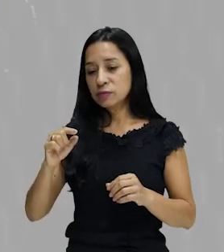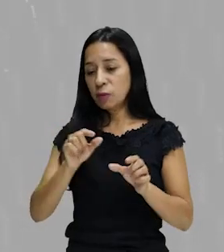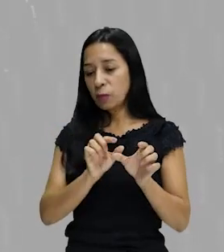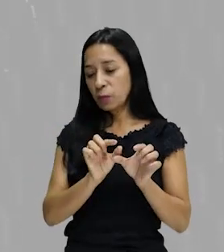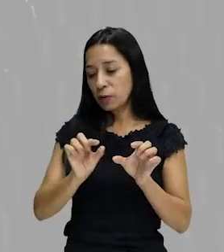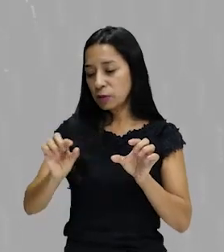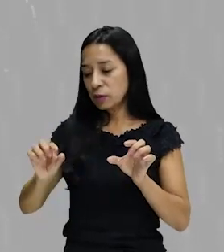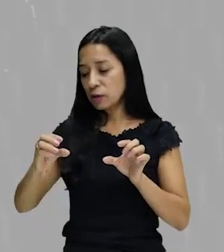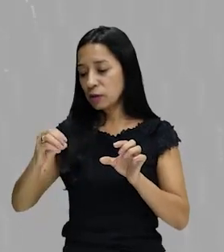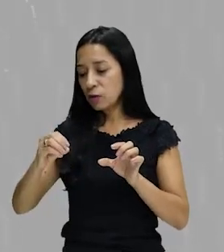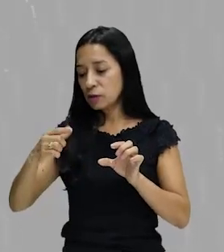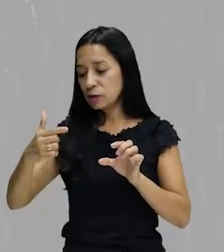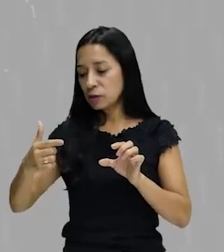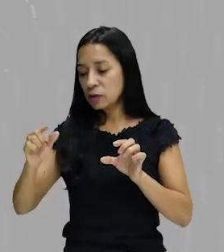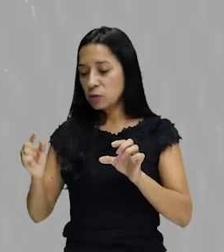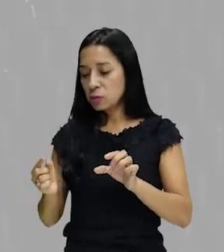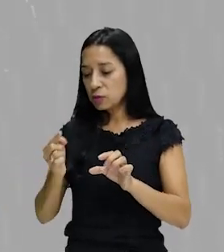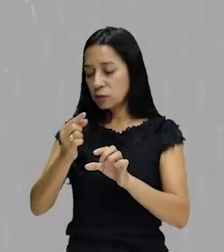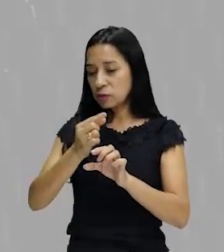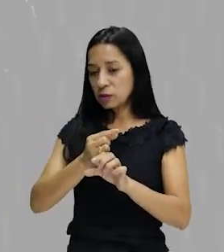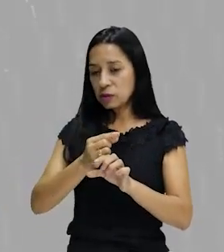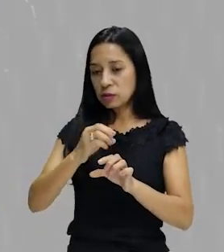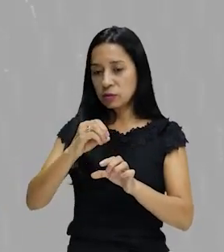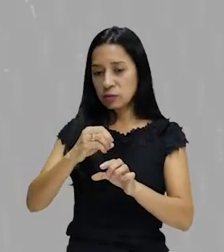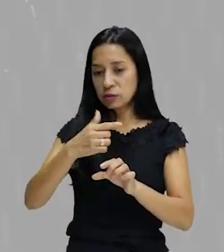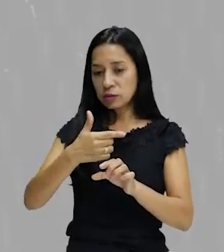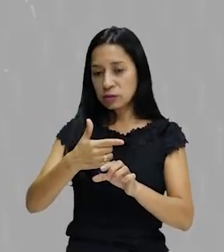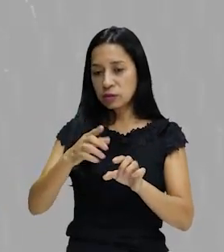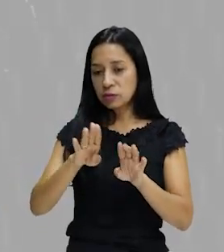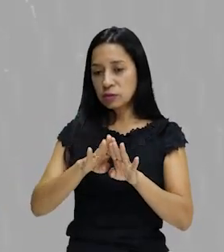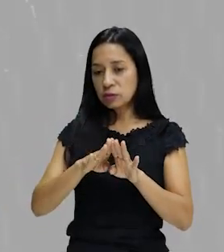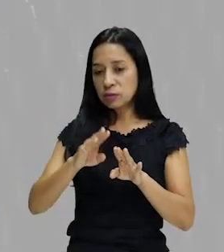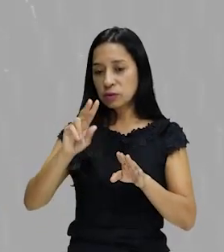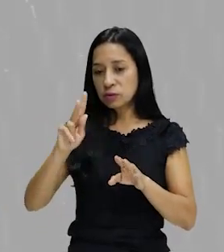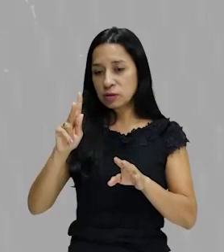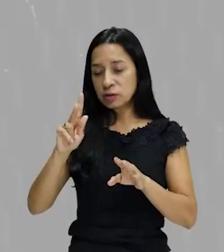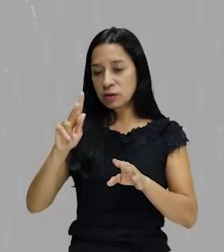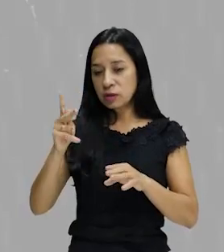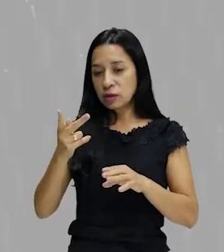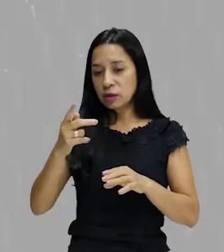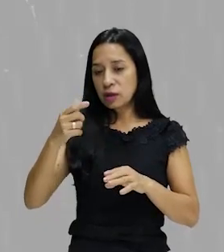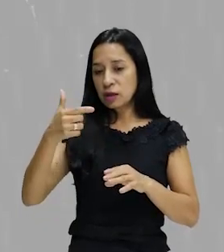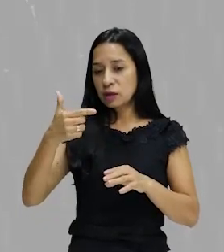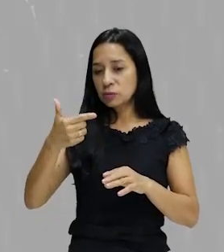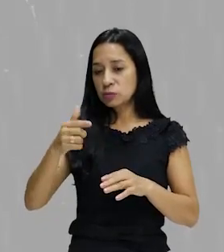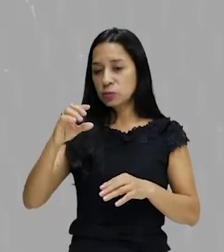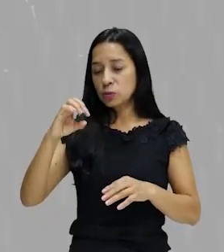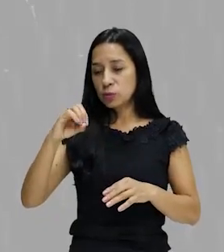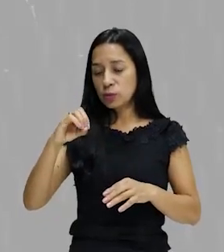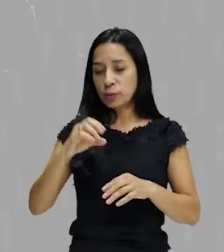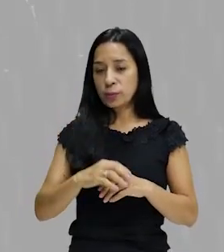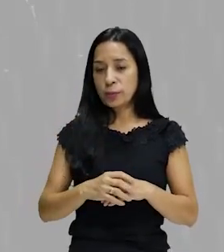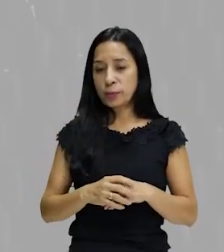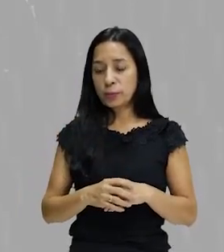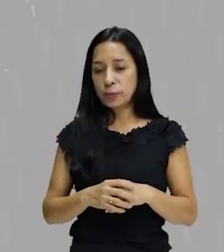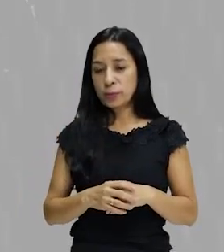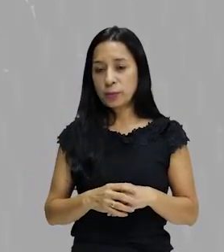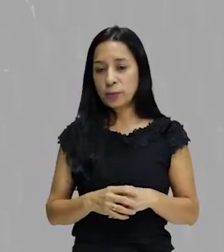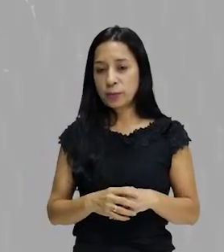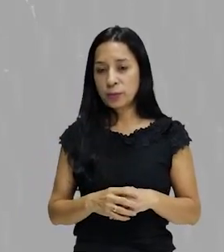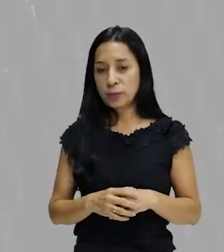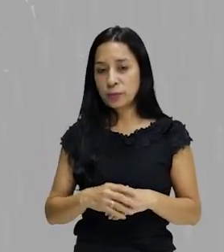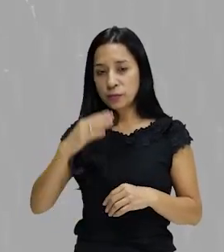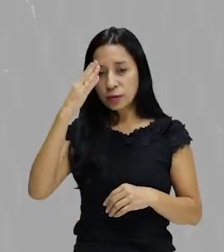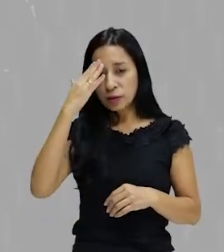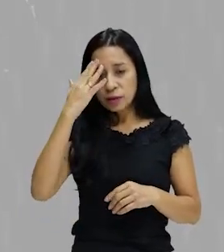né, de oxigênio e de água, né? Ok? Bom, então vamos entender,